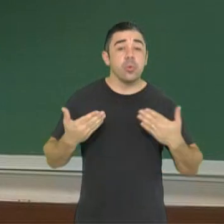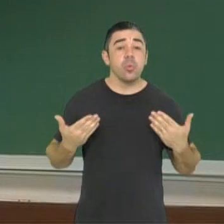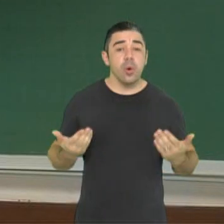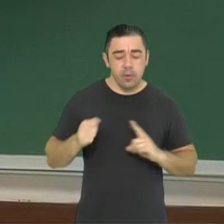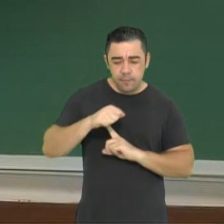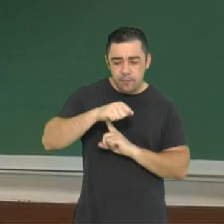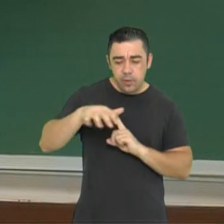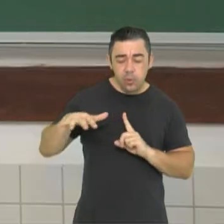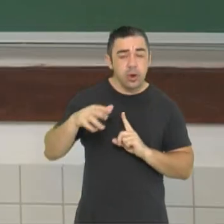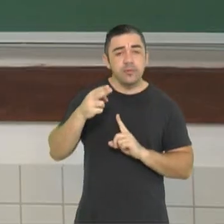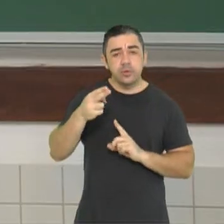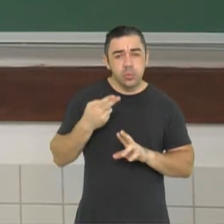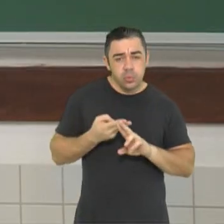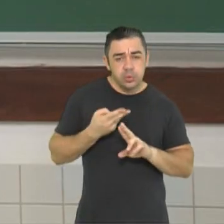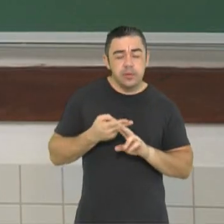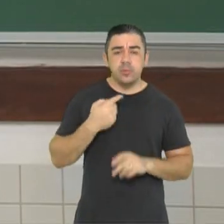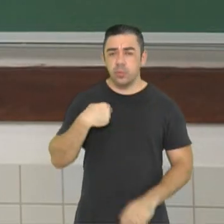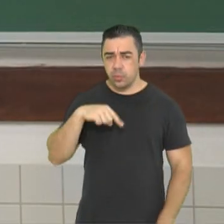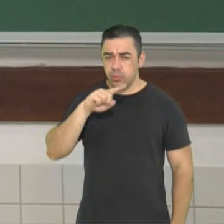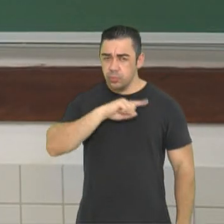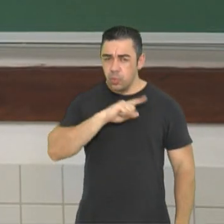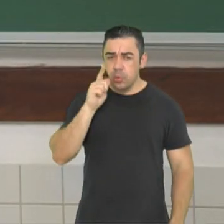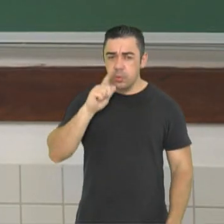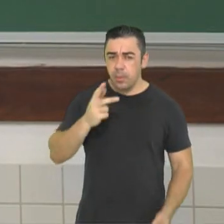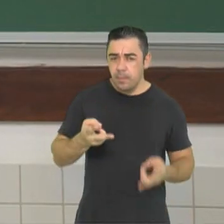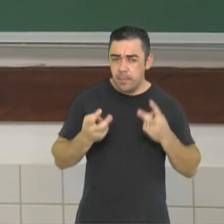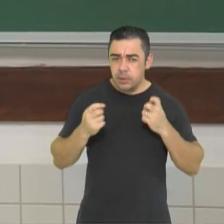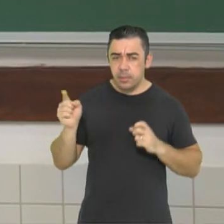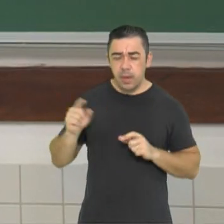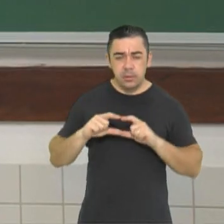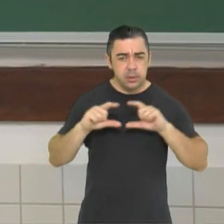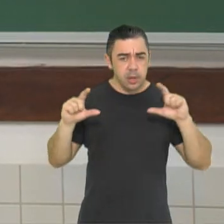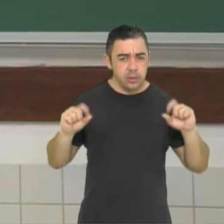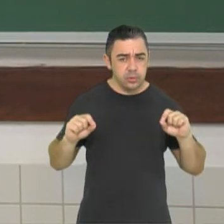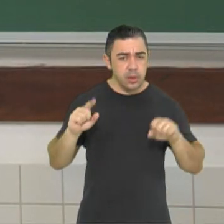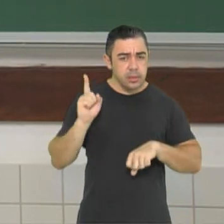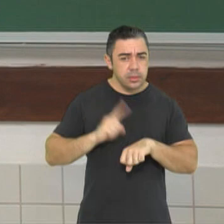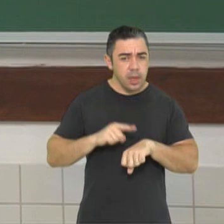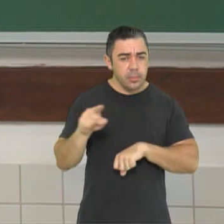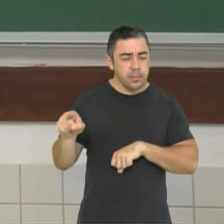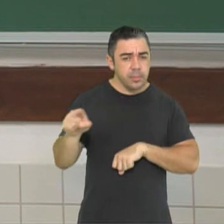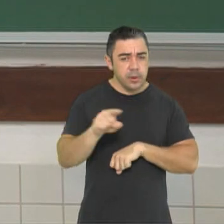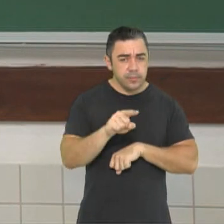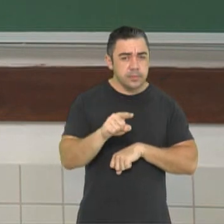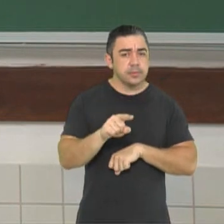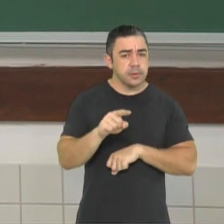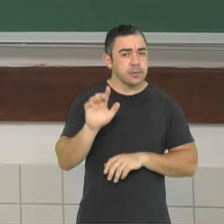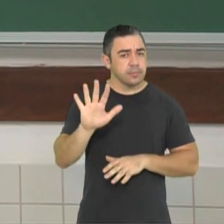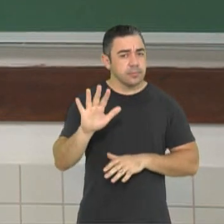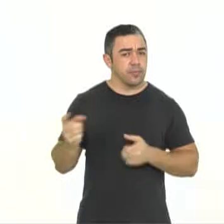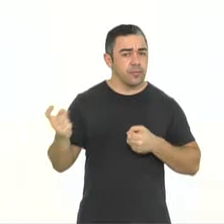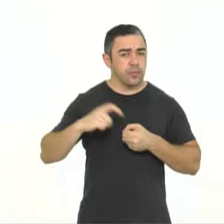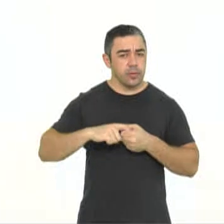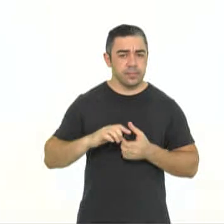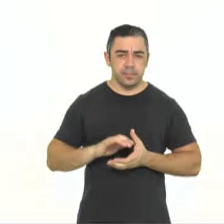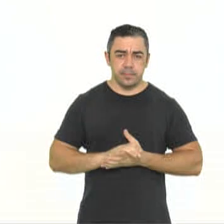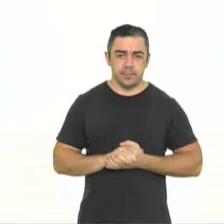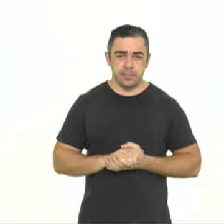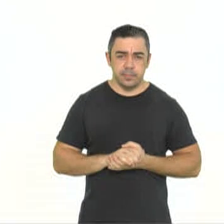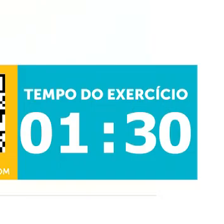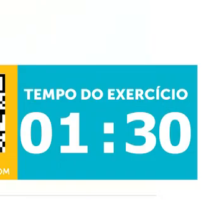figura de linguagem nós conseguimos perceber nesse trecho. Vou dar um tempo para você fazer esse exercício e eu já volto.